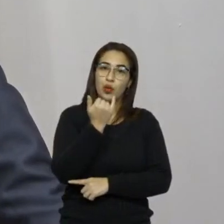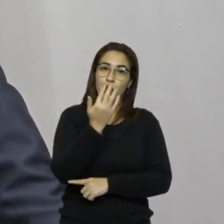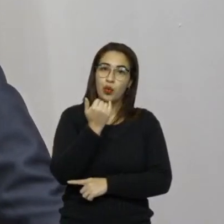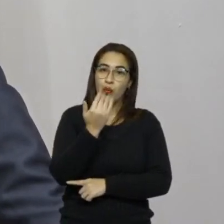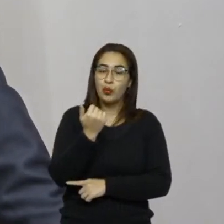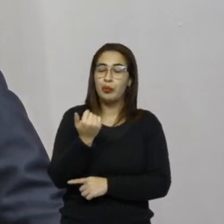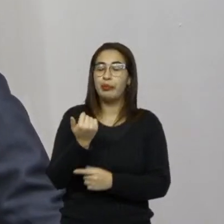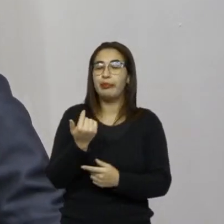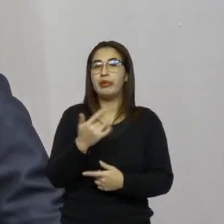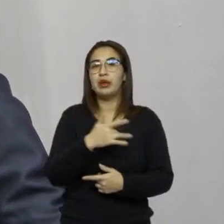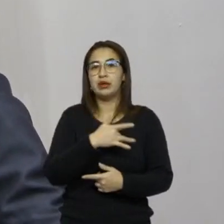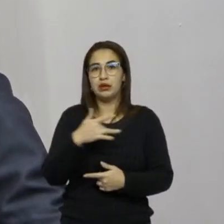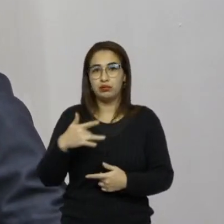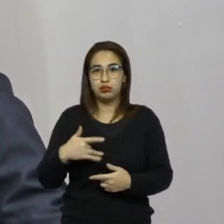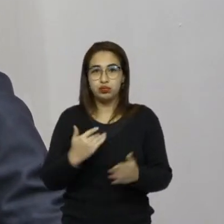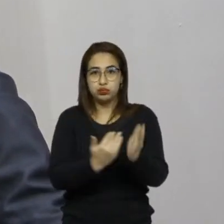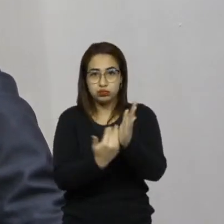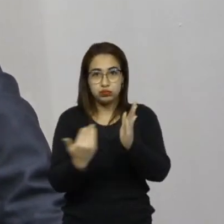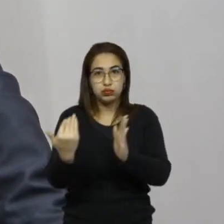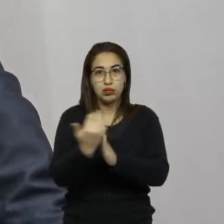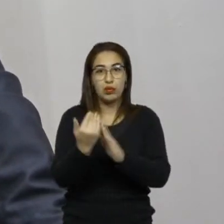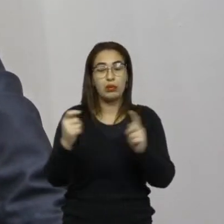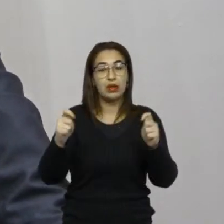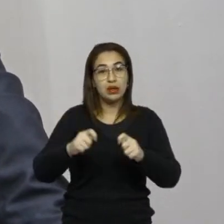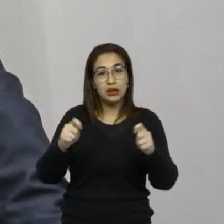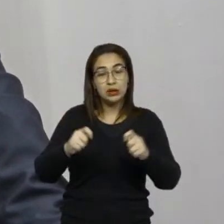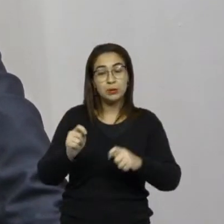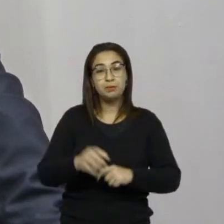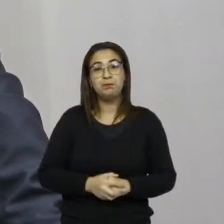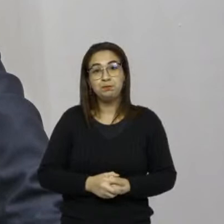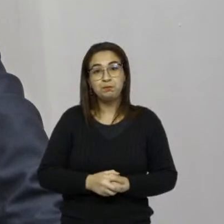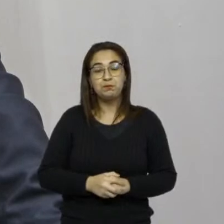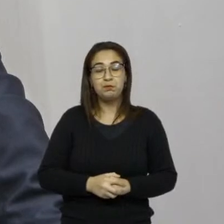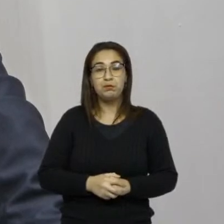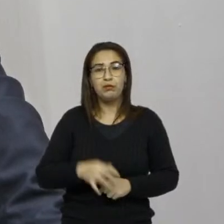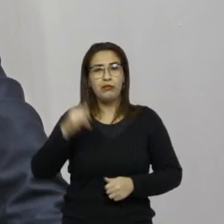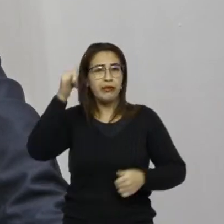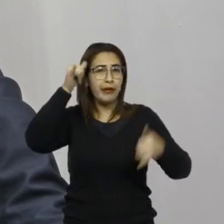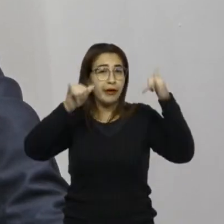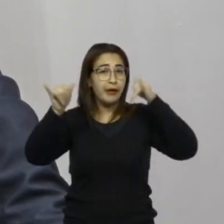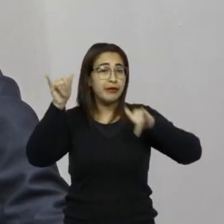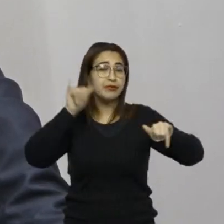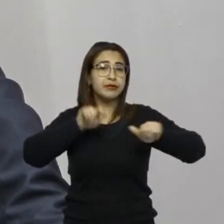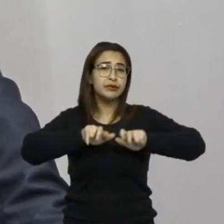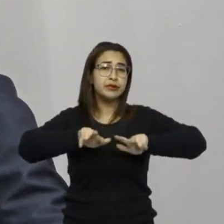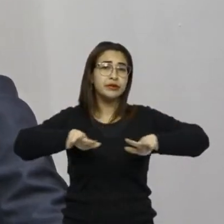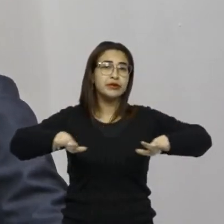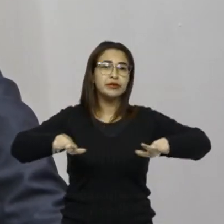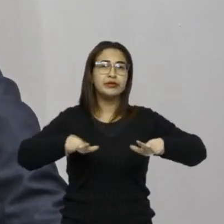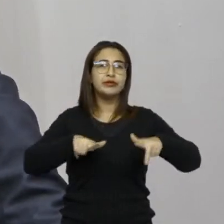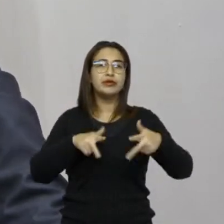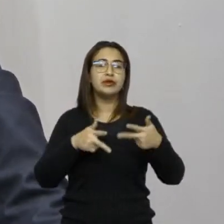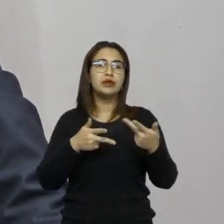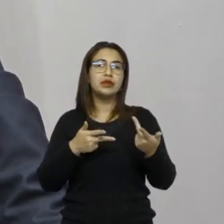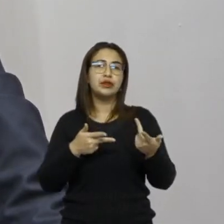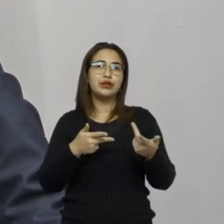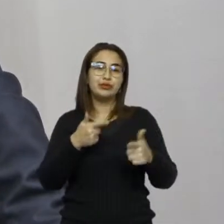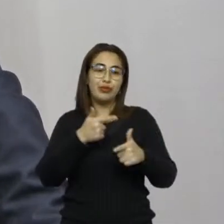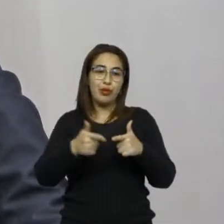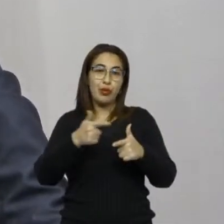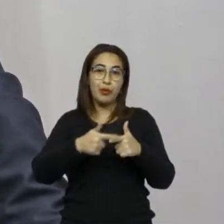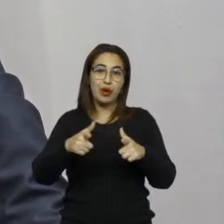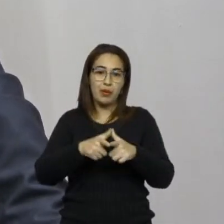cada vez mais saudável. Aí nós poderemos evitar um congestionamento na área da saúde,